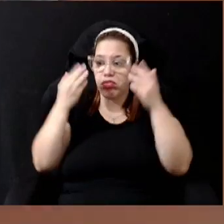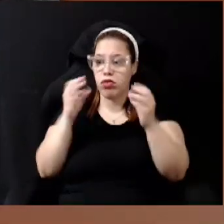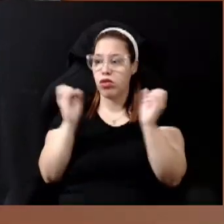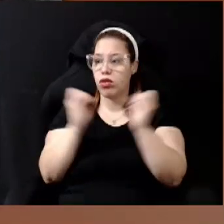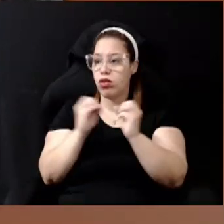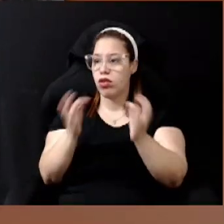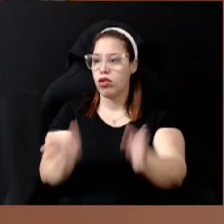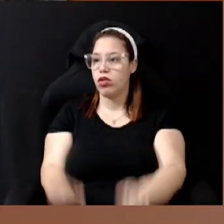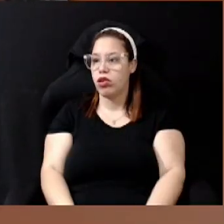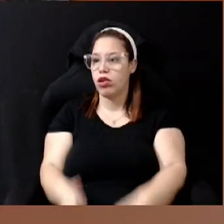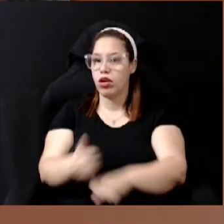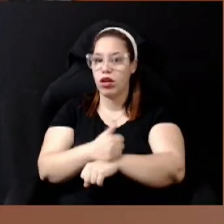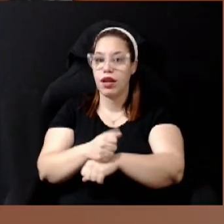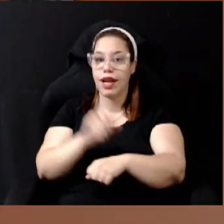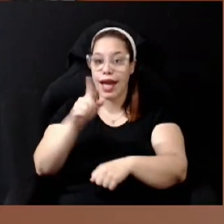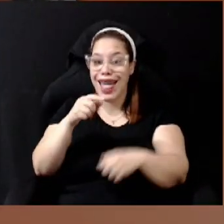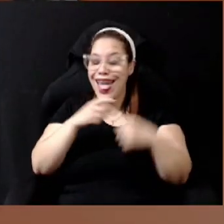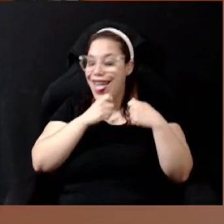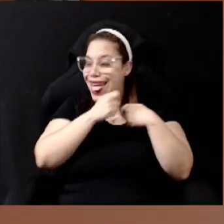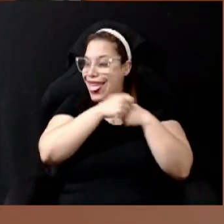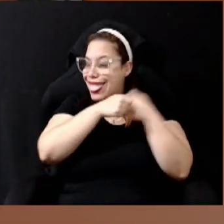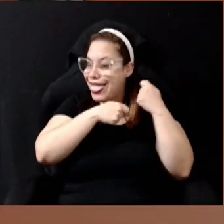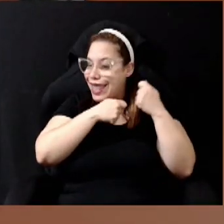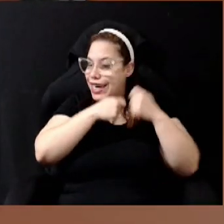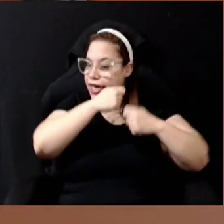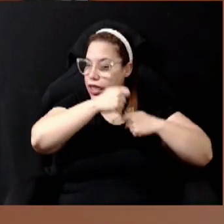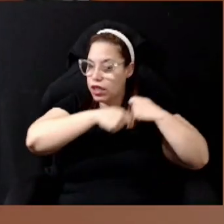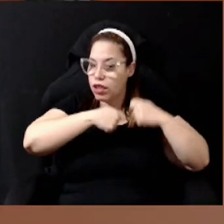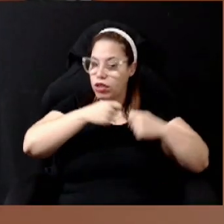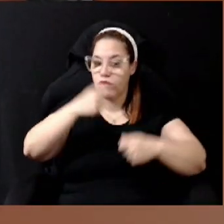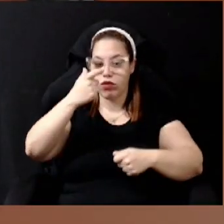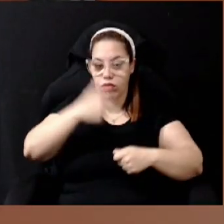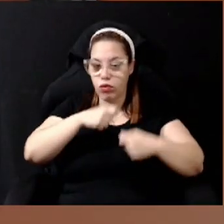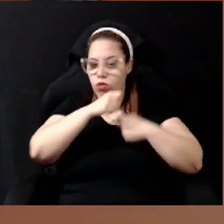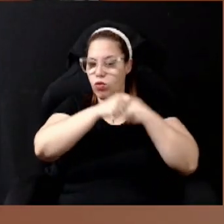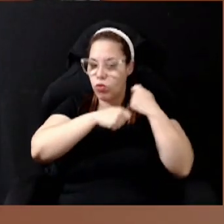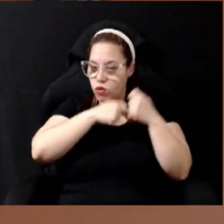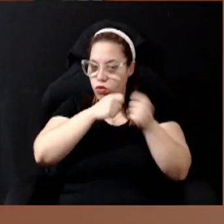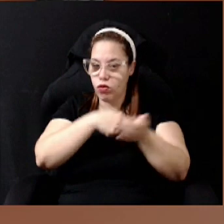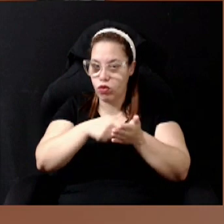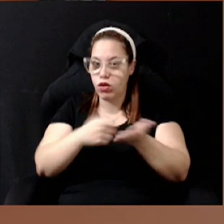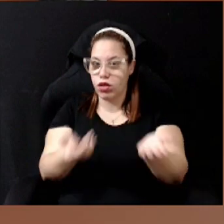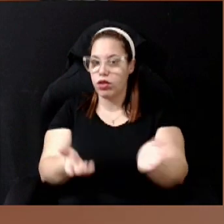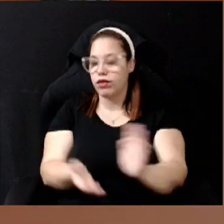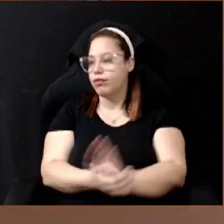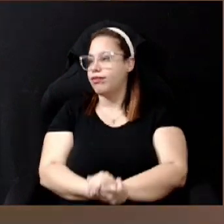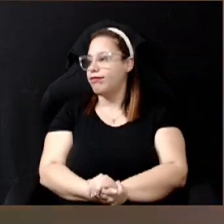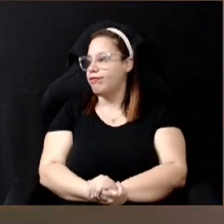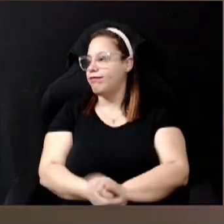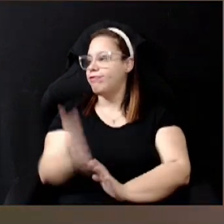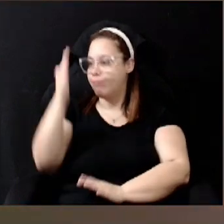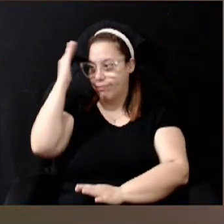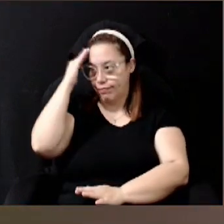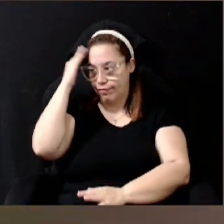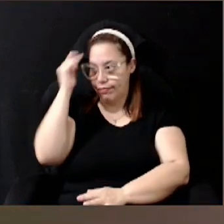é transista. E eu faço tranças. Eu queria ser registrada assim. Entendi. Agora, para você,